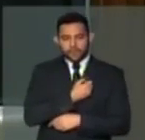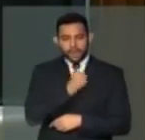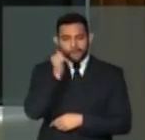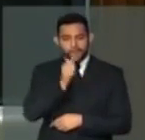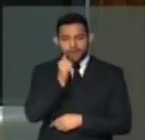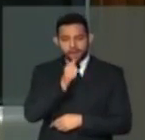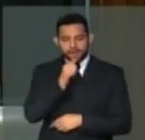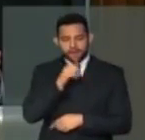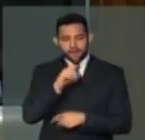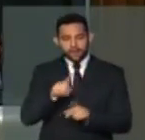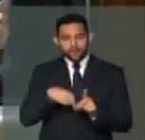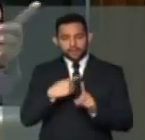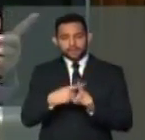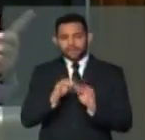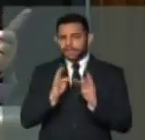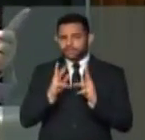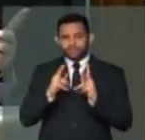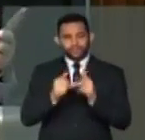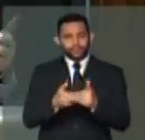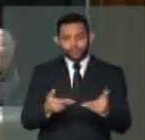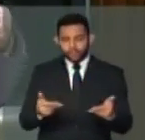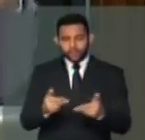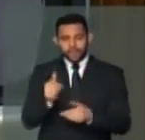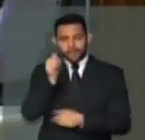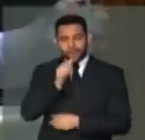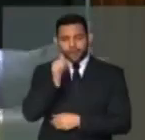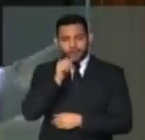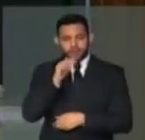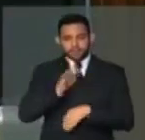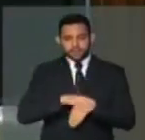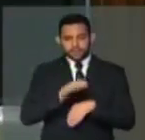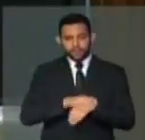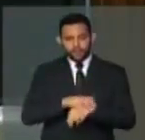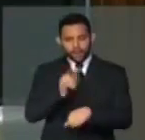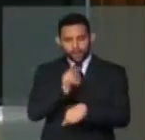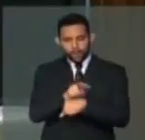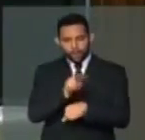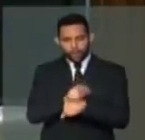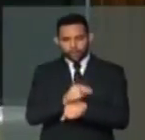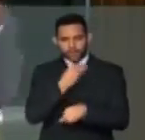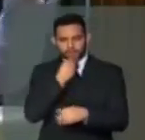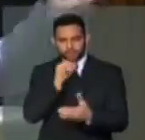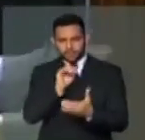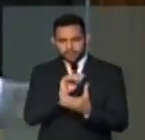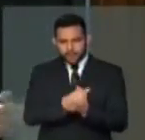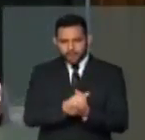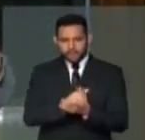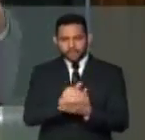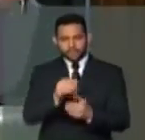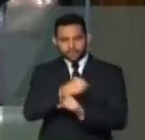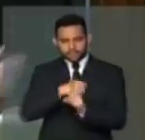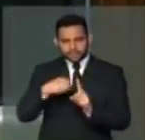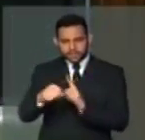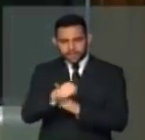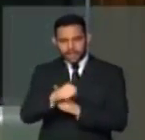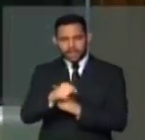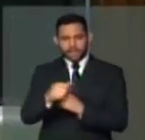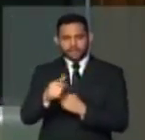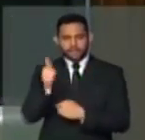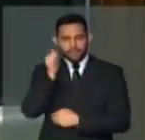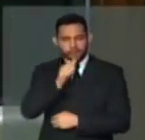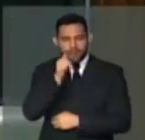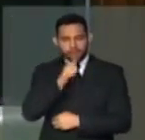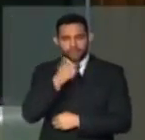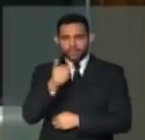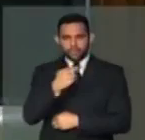as mulheres são maioria no Brasil em tudo, são as mulheres que tomam conta dos maridos, da sociedade, são elas que... E não